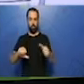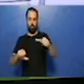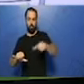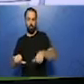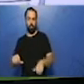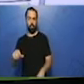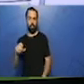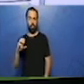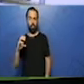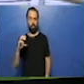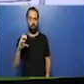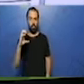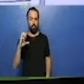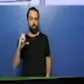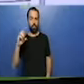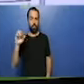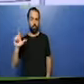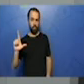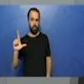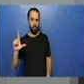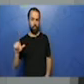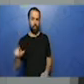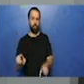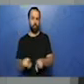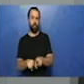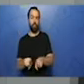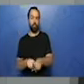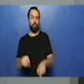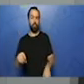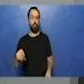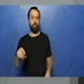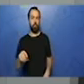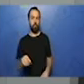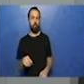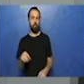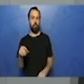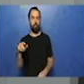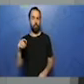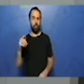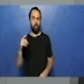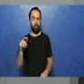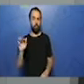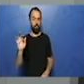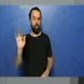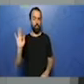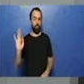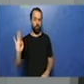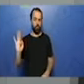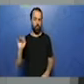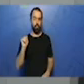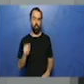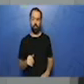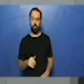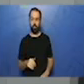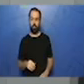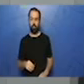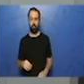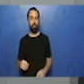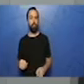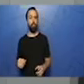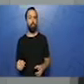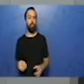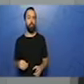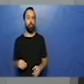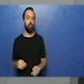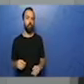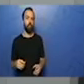caso aqui, o cloro, ele é uma substância bactericida, né, que vai eliminar os micro-organismos, e o flúor é